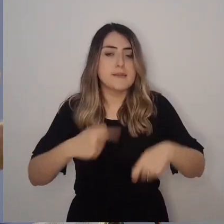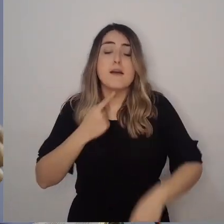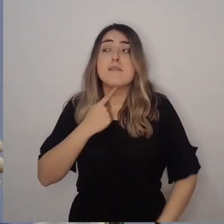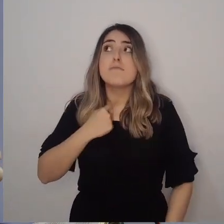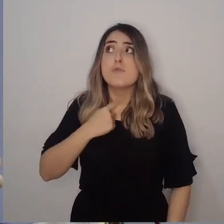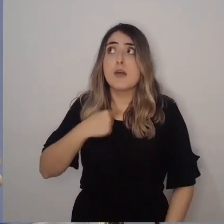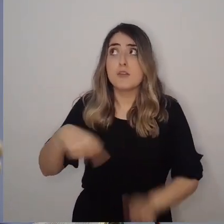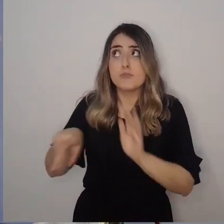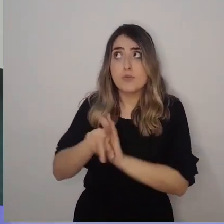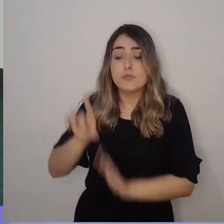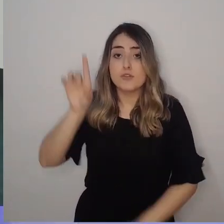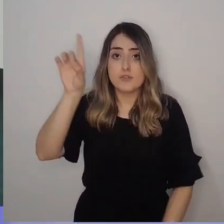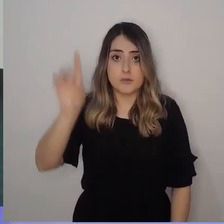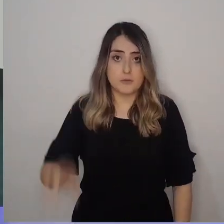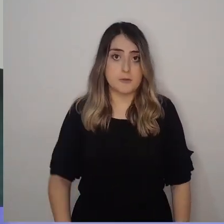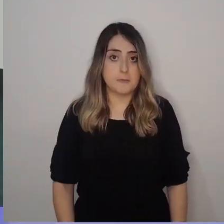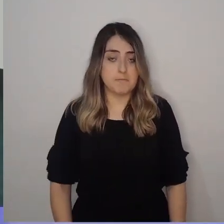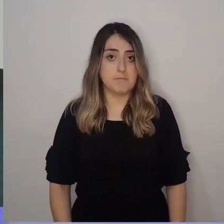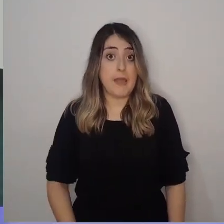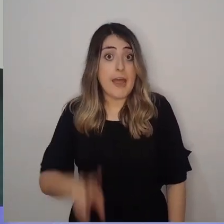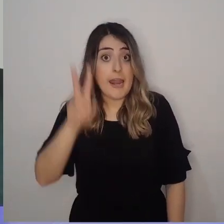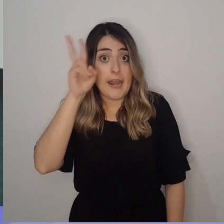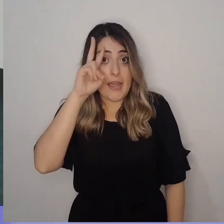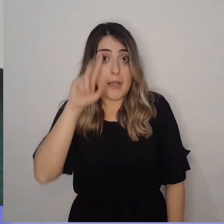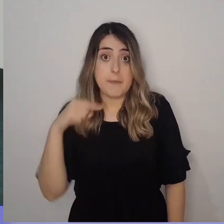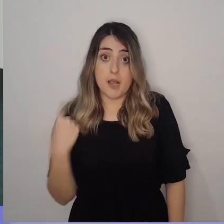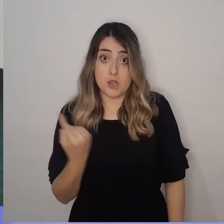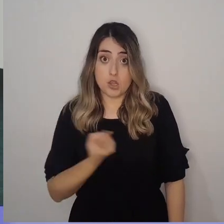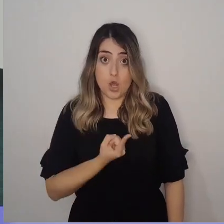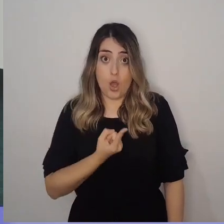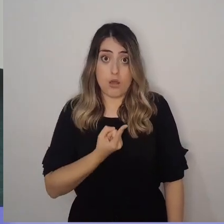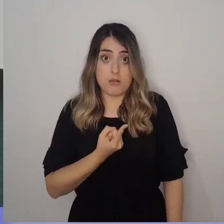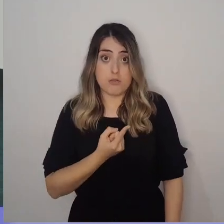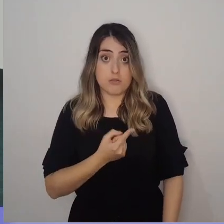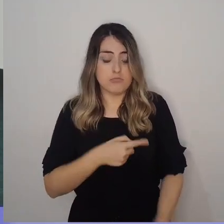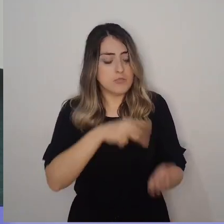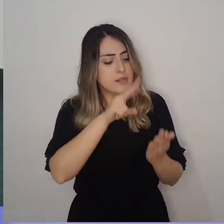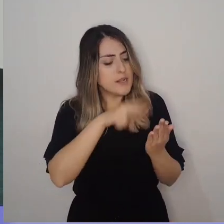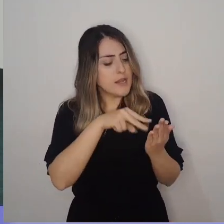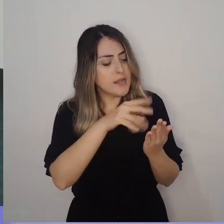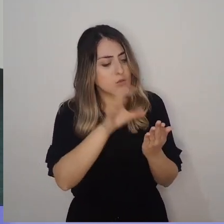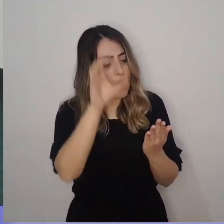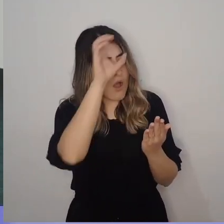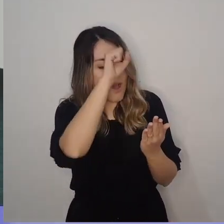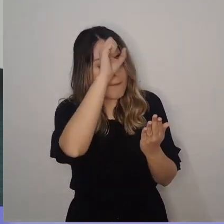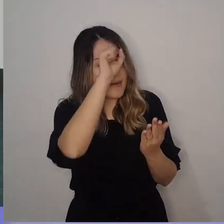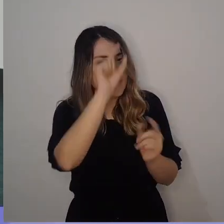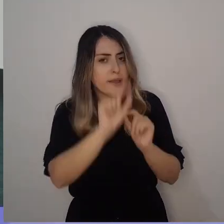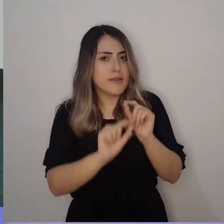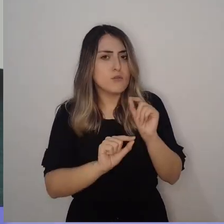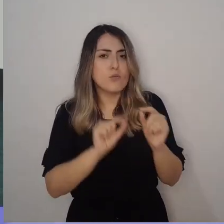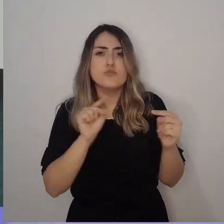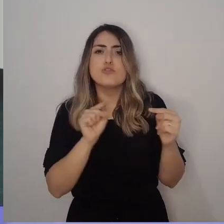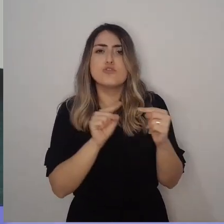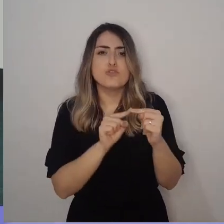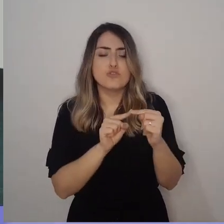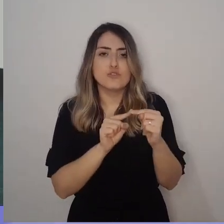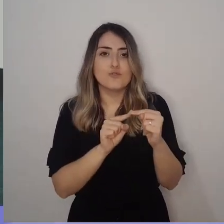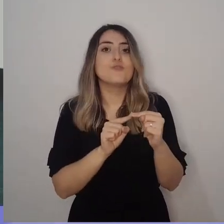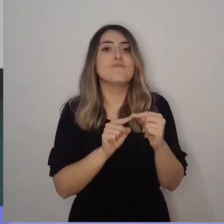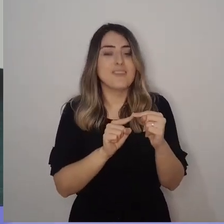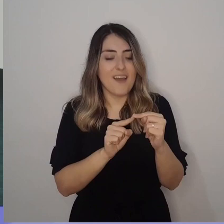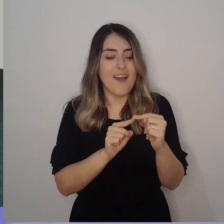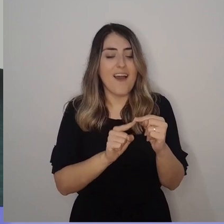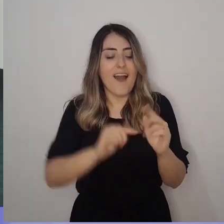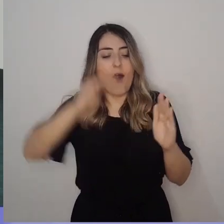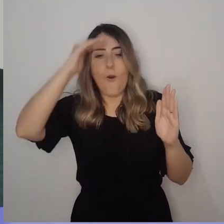concerne ao casamento? E lembre-se, tudo isso tem a ver com o enchimento do Espírito. Se você, esposa, se você,